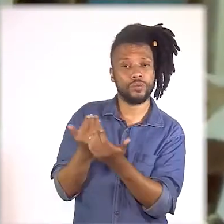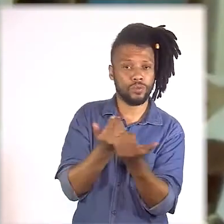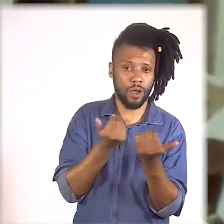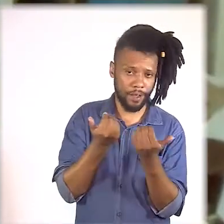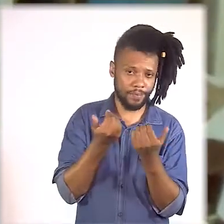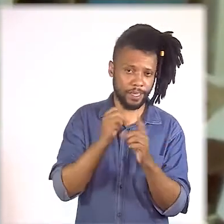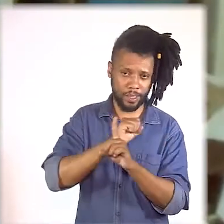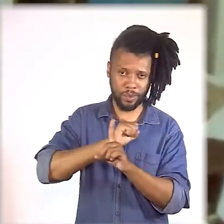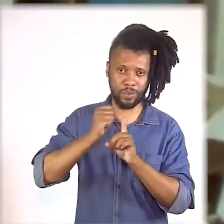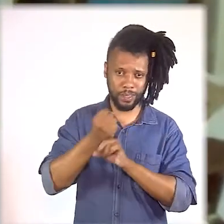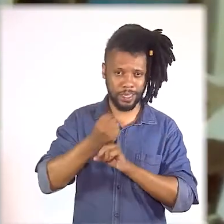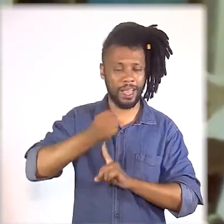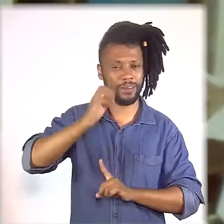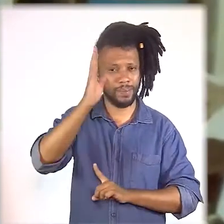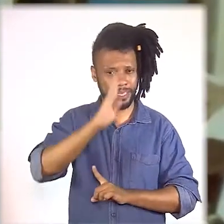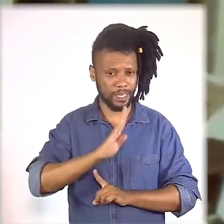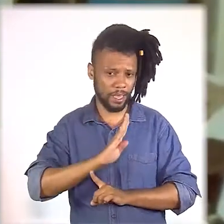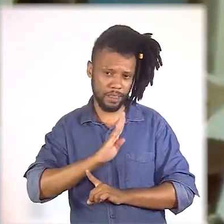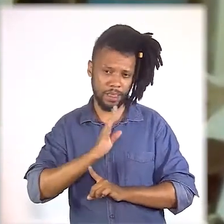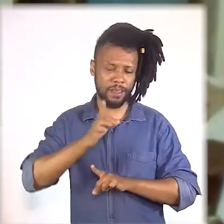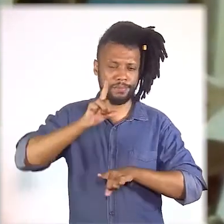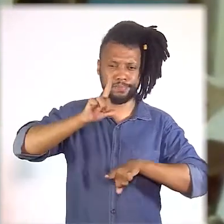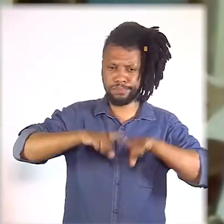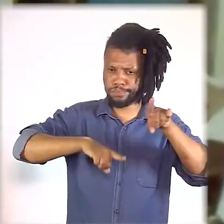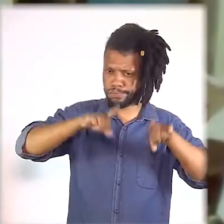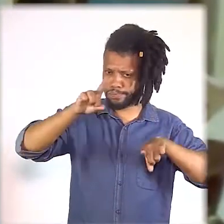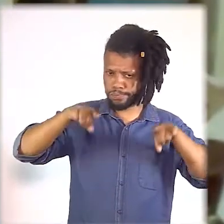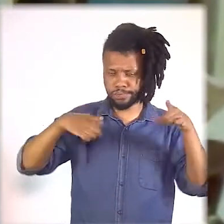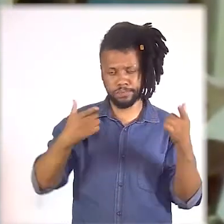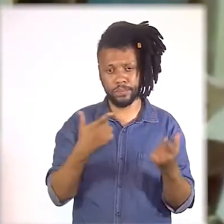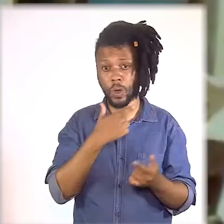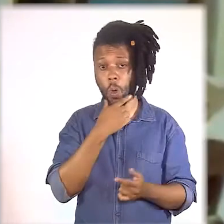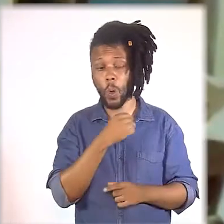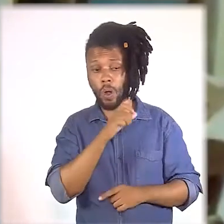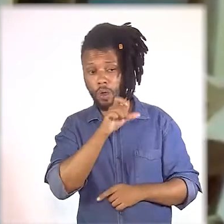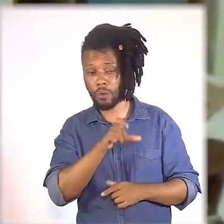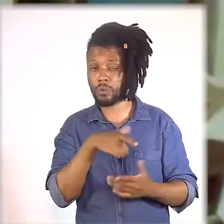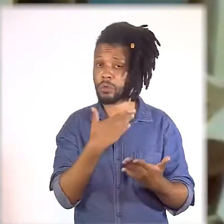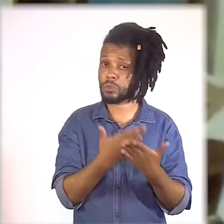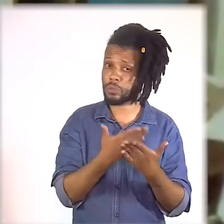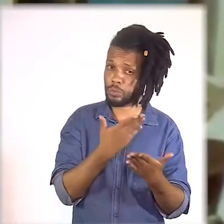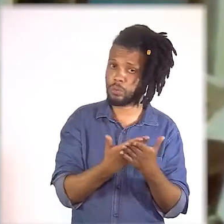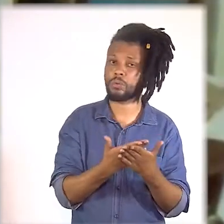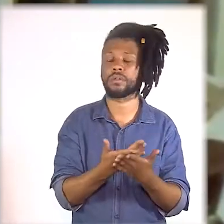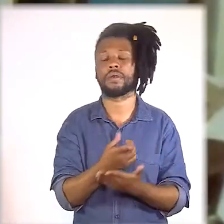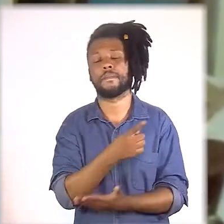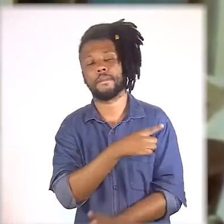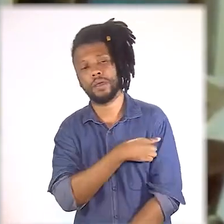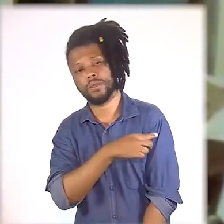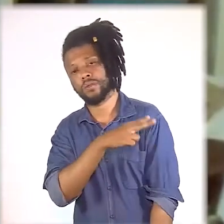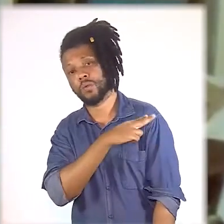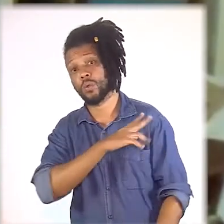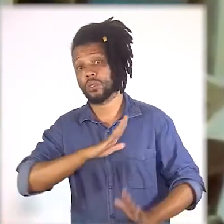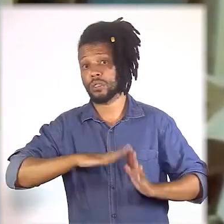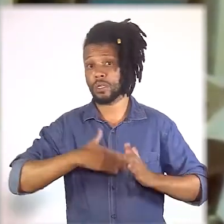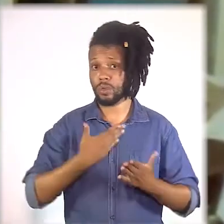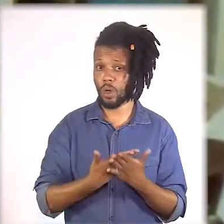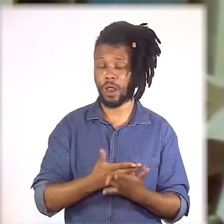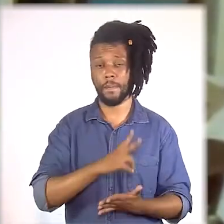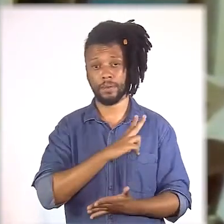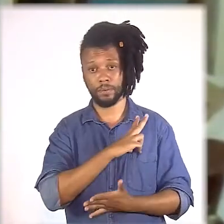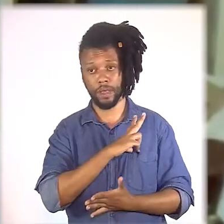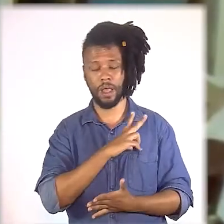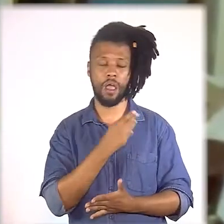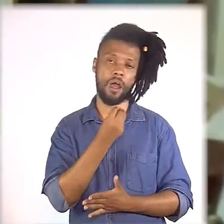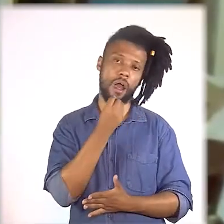A sociedade brasileira é muito desigual. Um garoto de classe média que estuda um primeiro e segundo grau em escola particular,